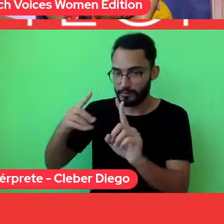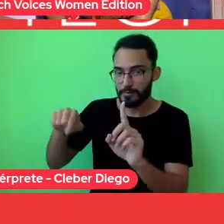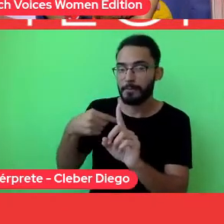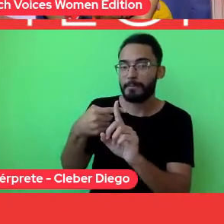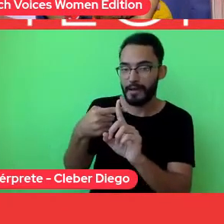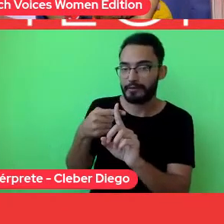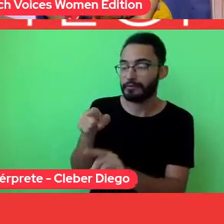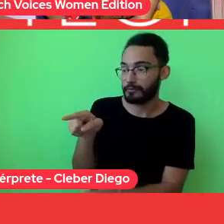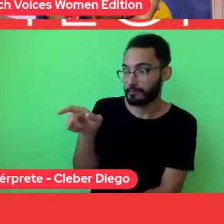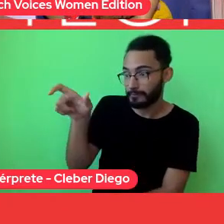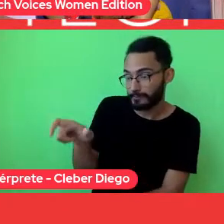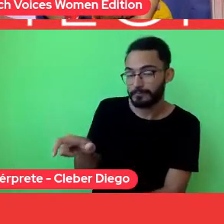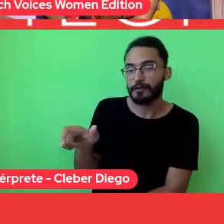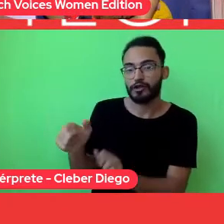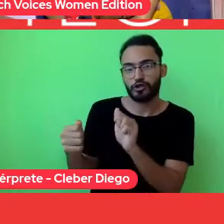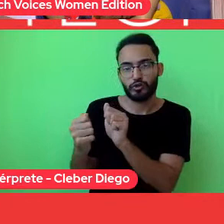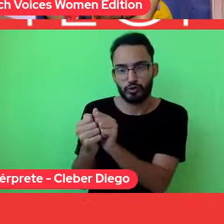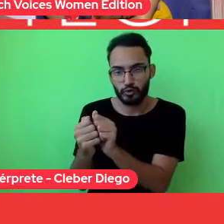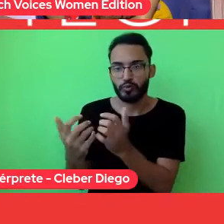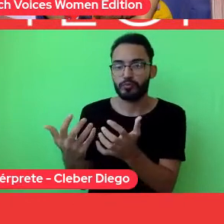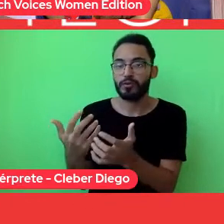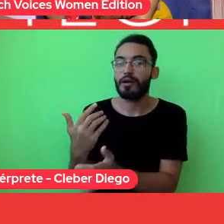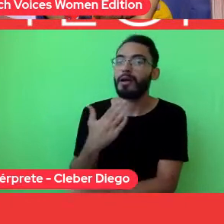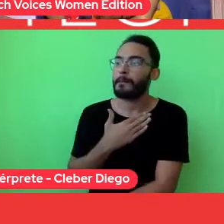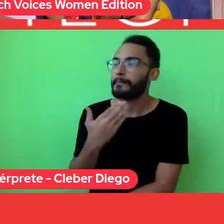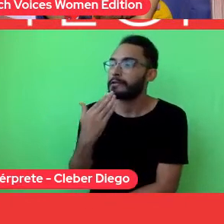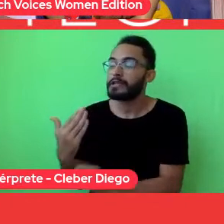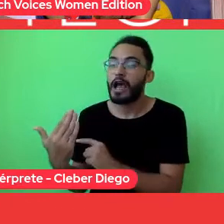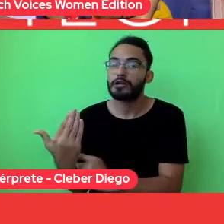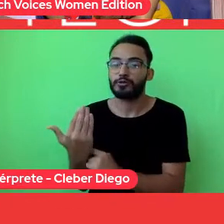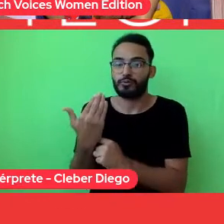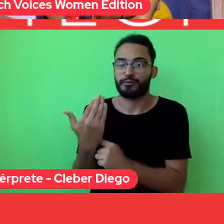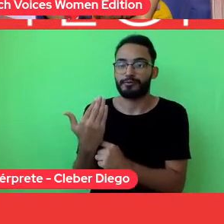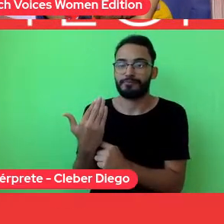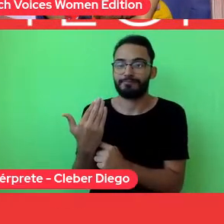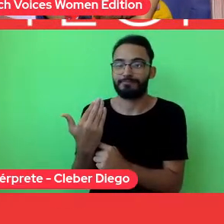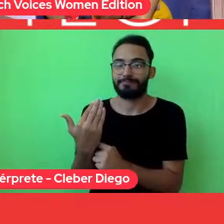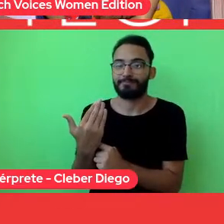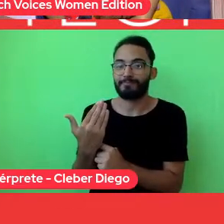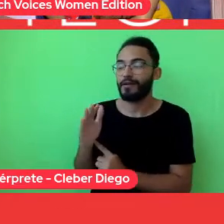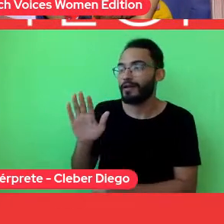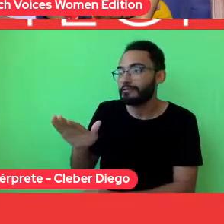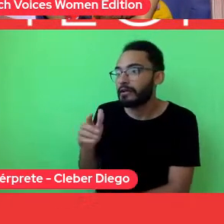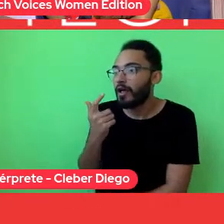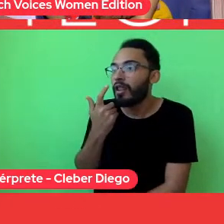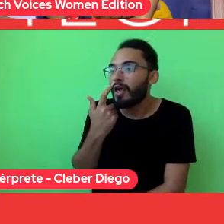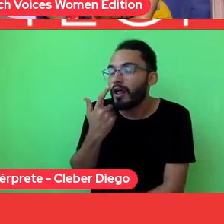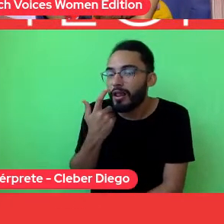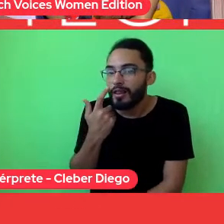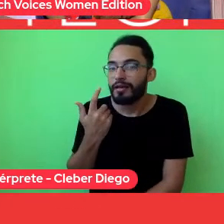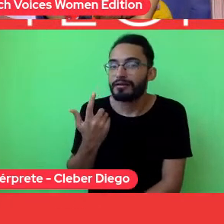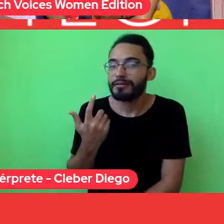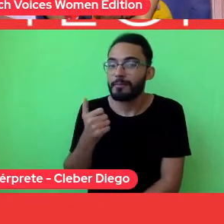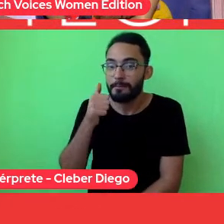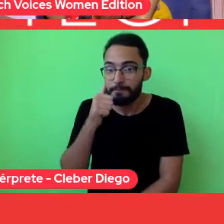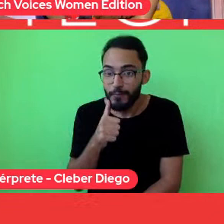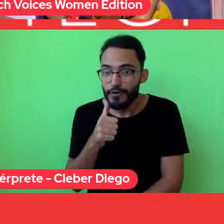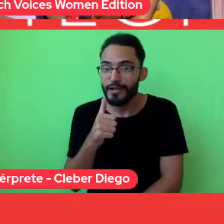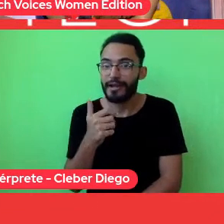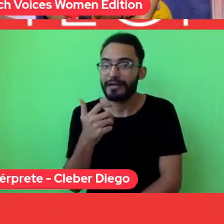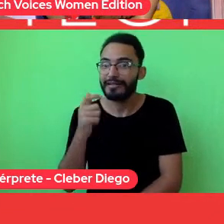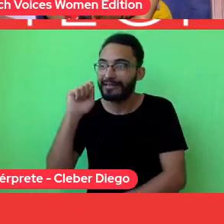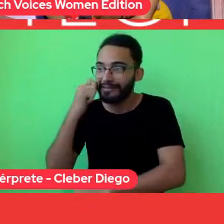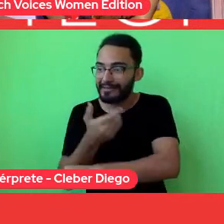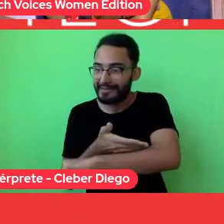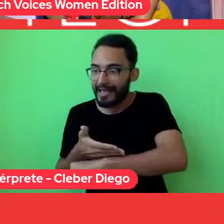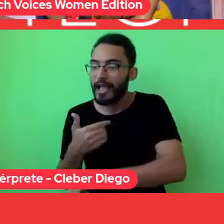LGBTQIA+, e que estava ali também com a gente na unidade, e pedi ajuda para ele. Né? E eu falei: olha, né, mulher, negro, eu